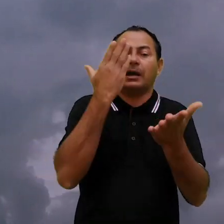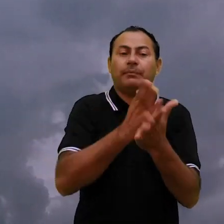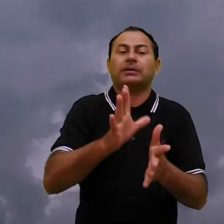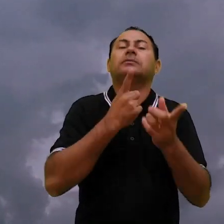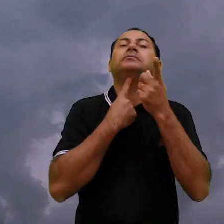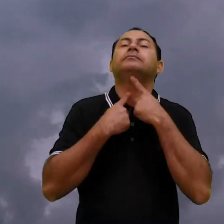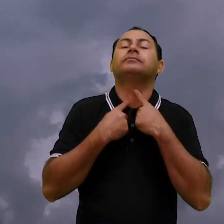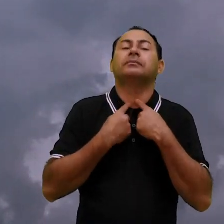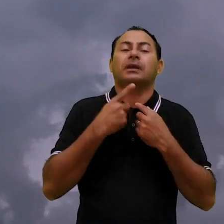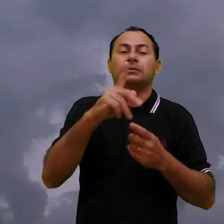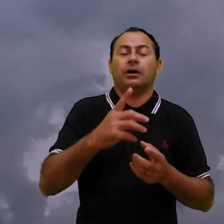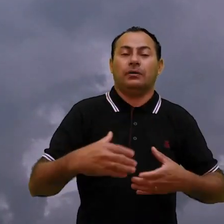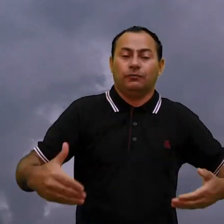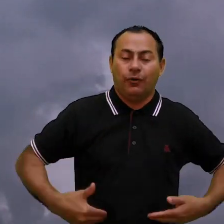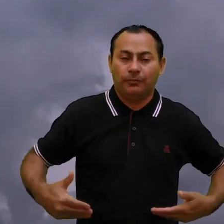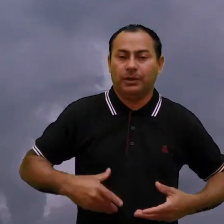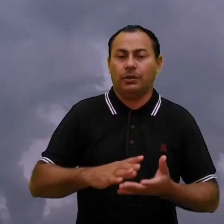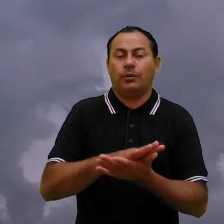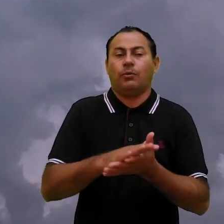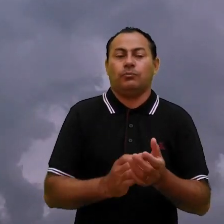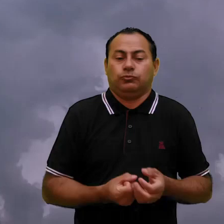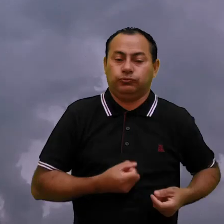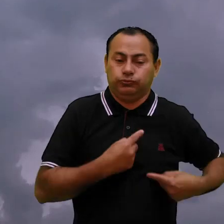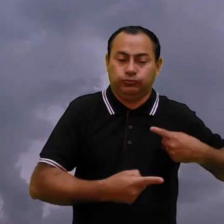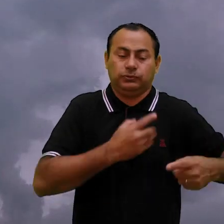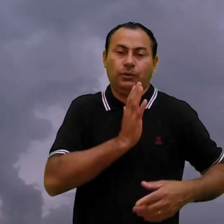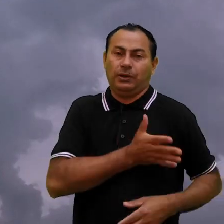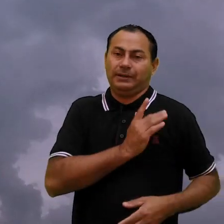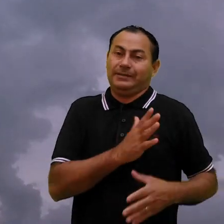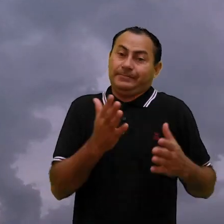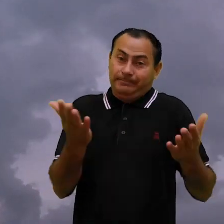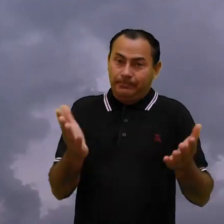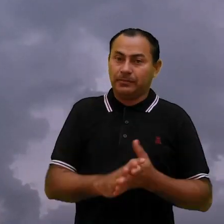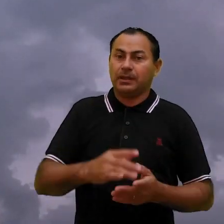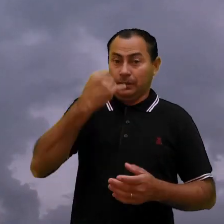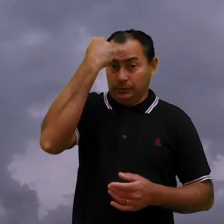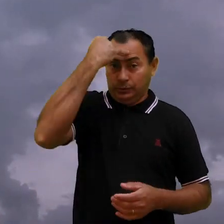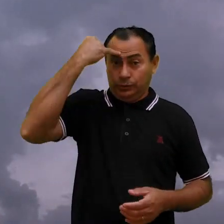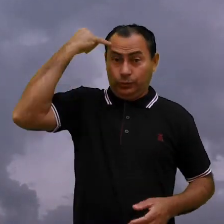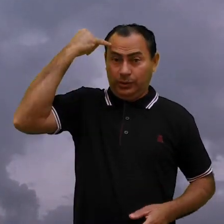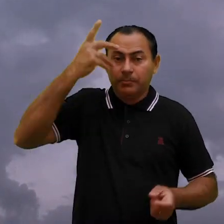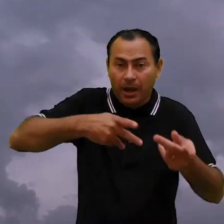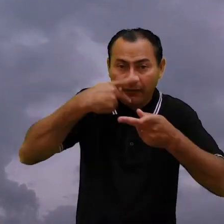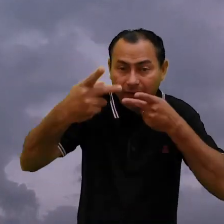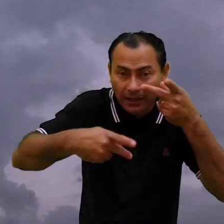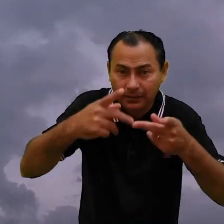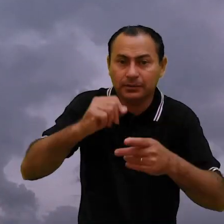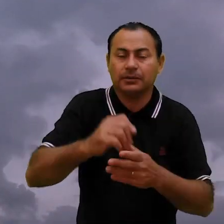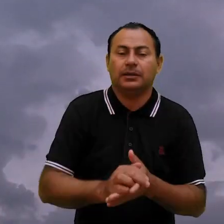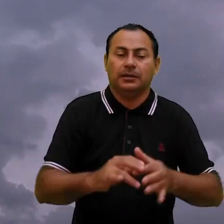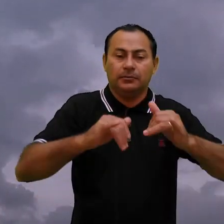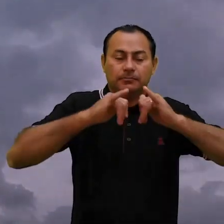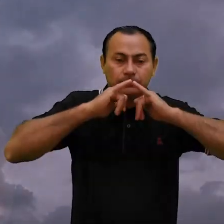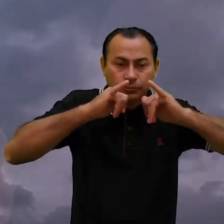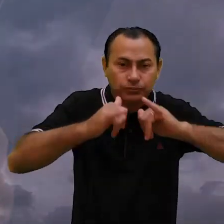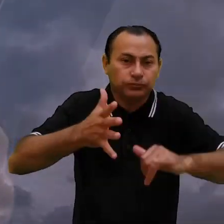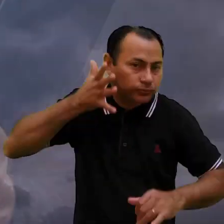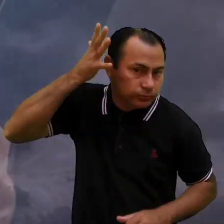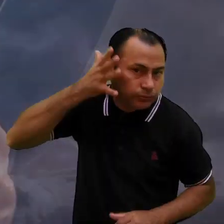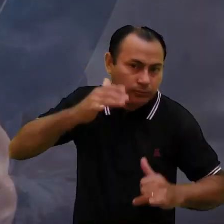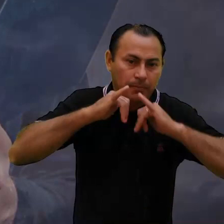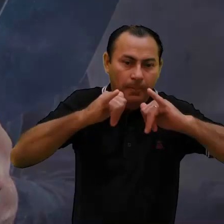sua sede, saciar sua fome ou frutificar no seu coração. Judas está dizendo que da